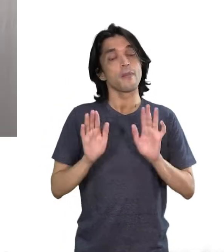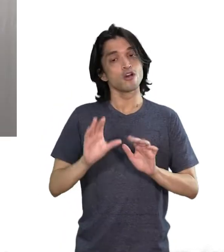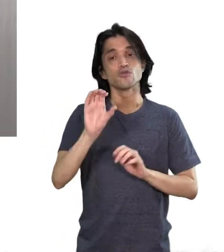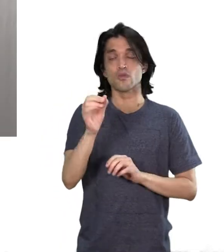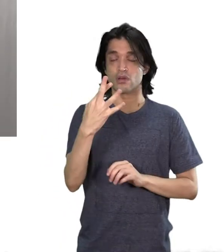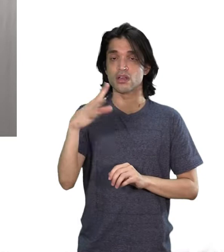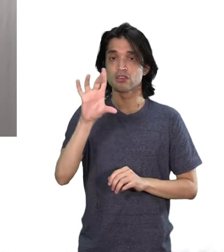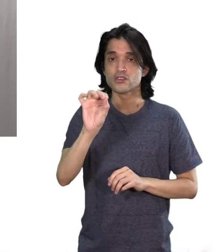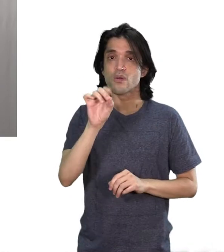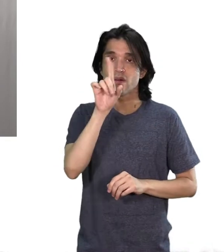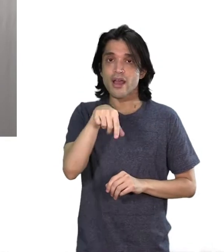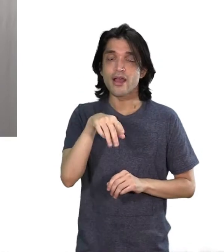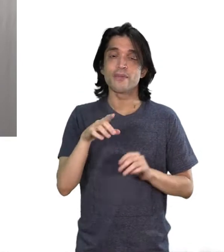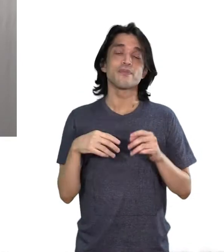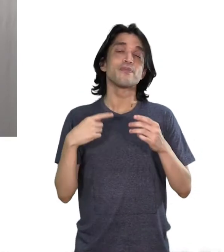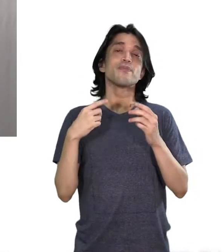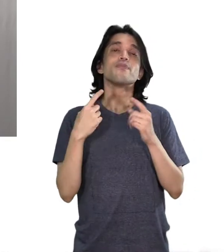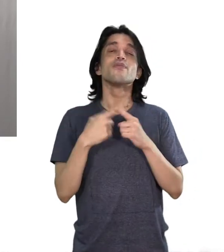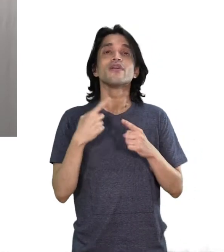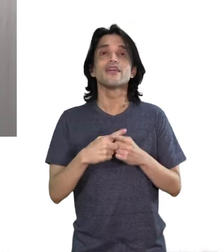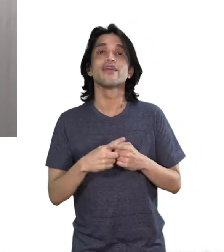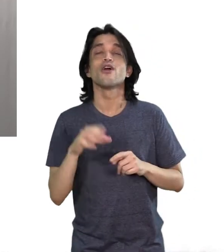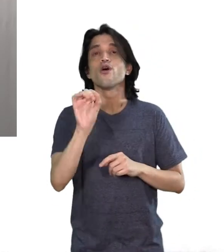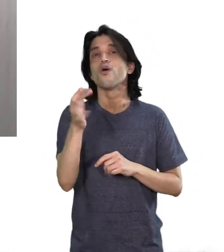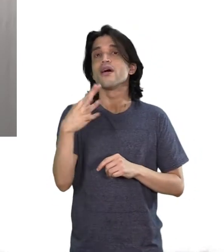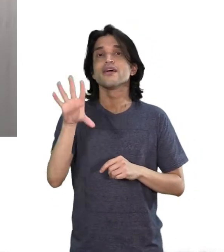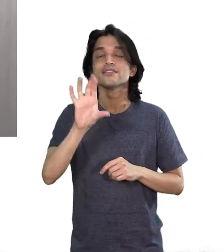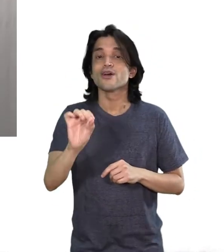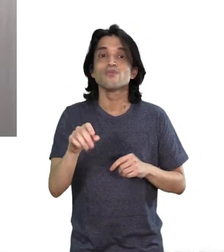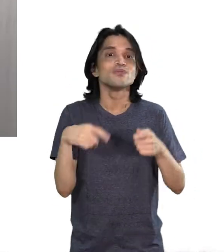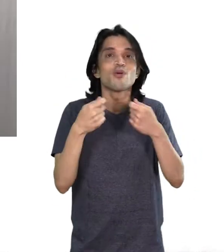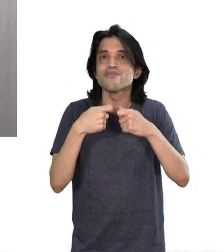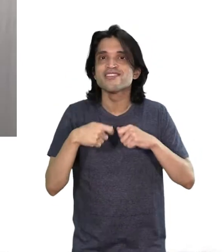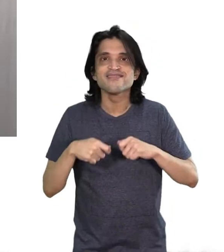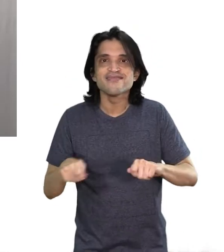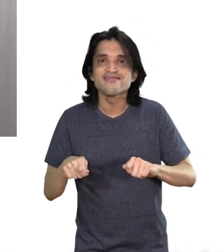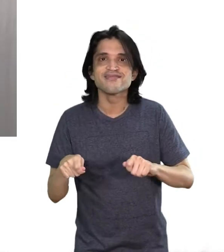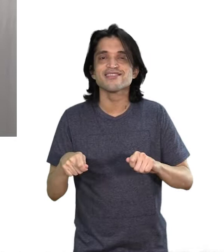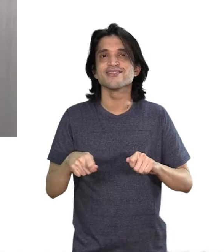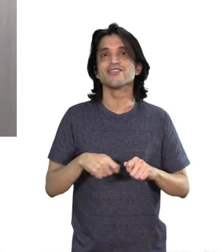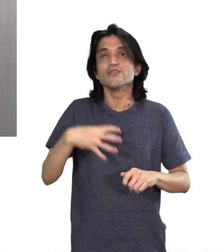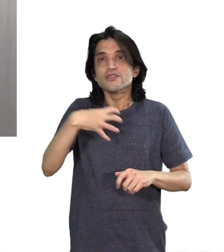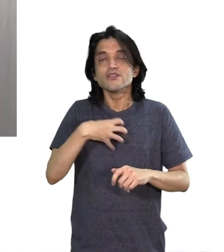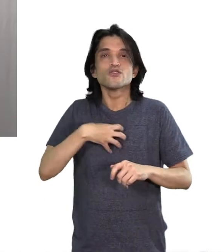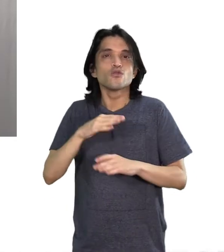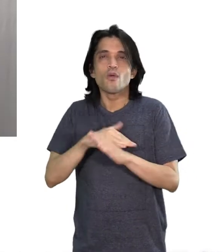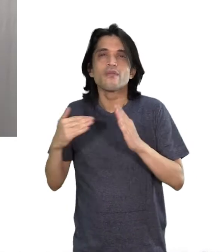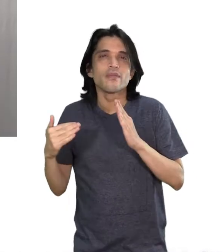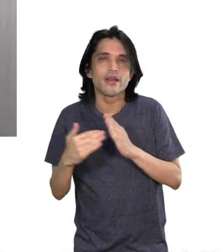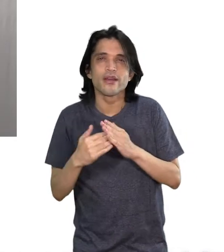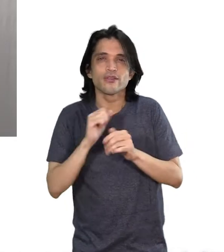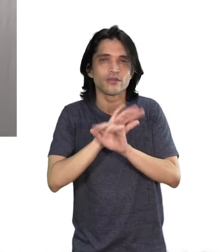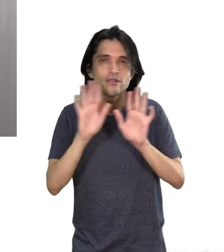completo. Entenderam? E período? Período é o conjunto de orações. O período precisa de